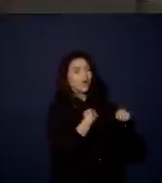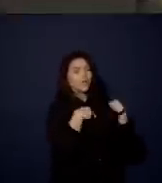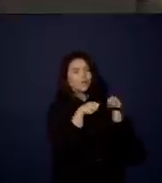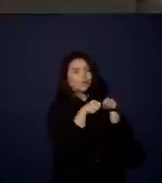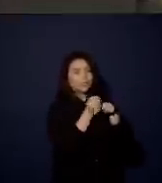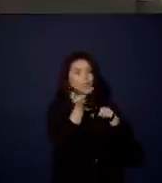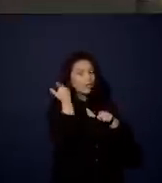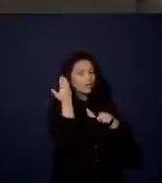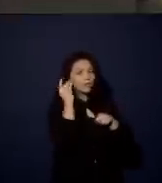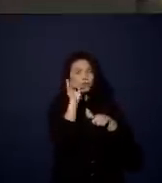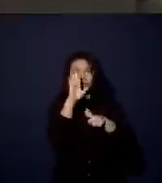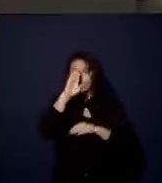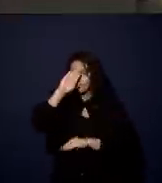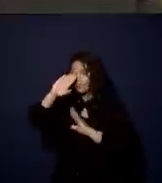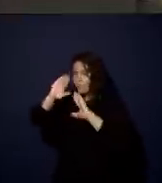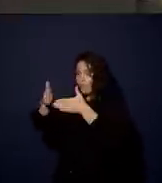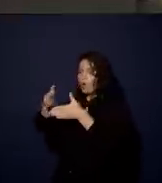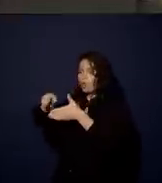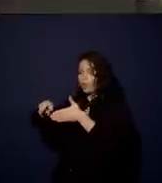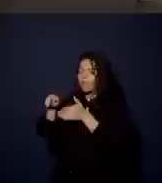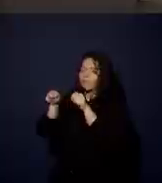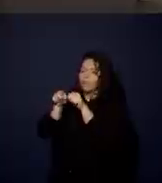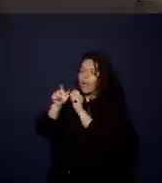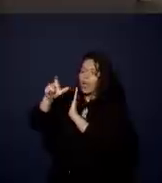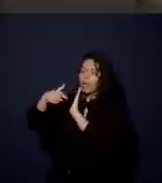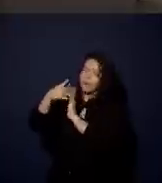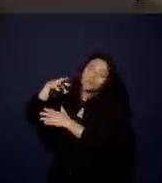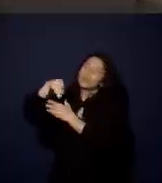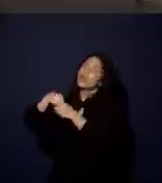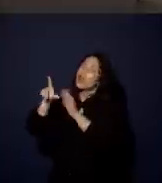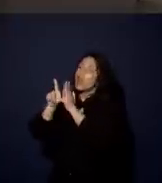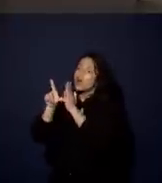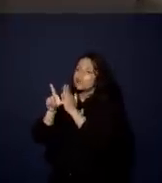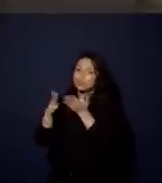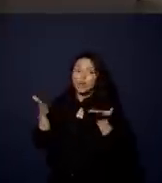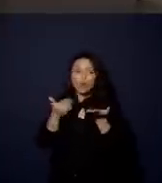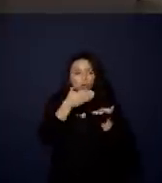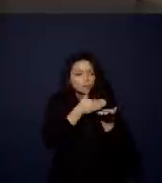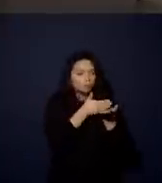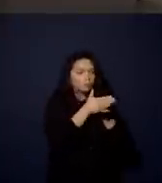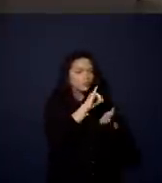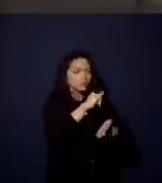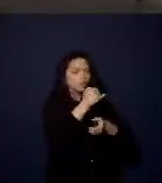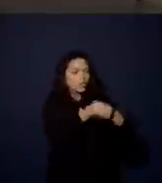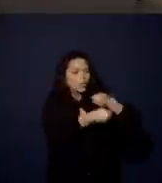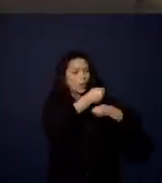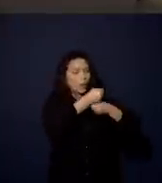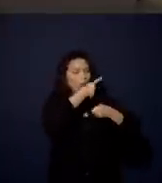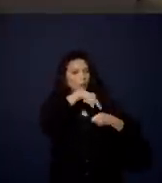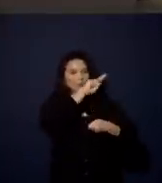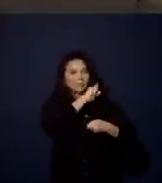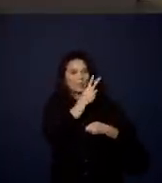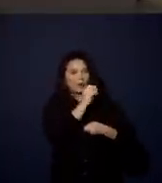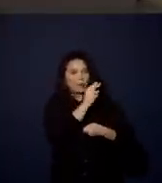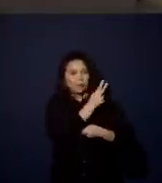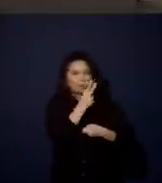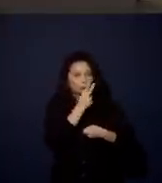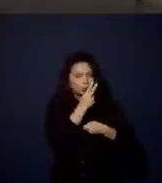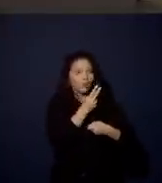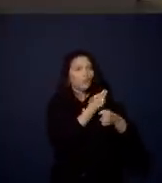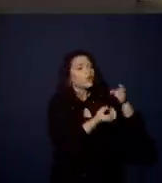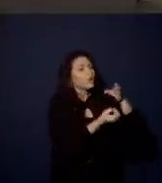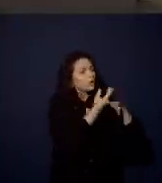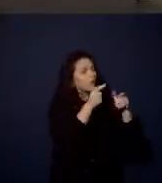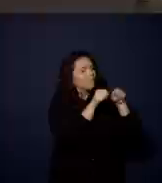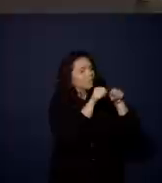seja o consumidor dompeto daquilo que a gente vende a partir de Desde janeiro do ano passado a gente começou também fazer tudo aquilo que o cérebro eles vendem conosco